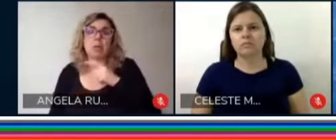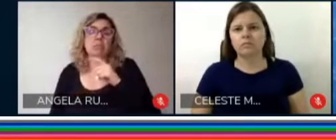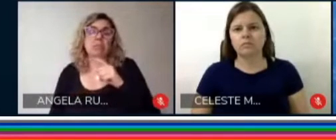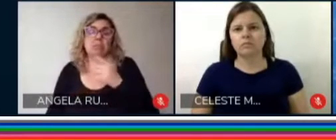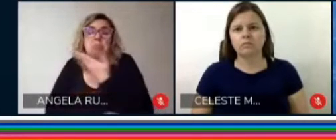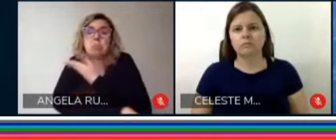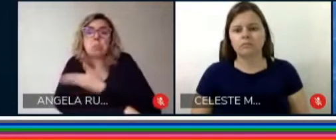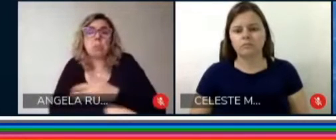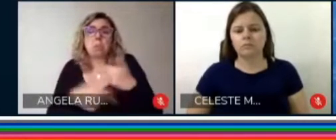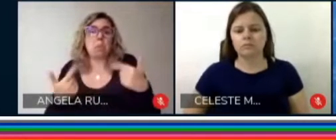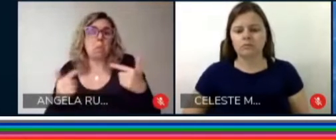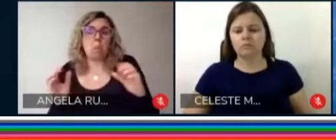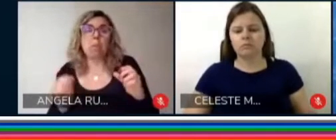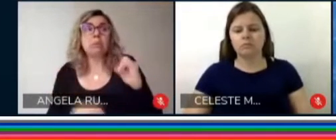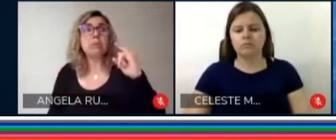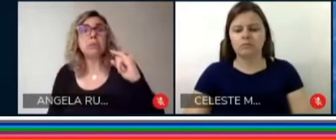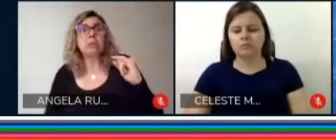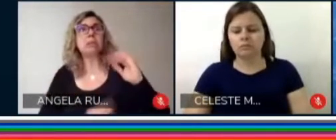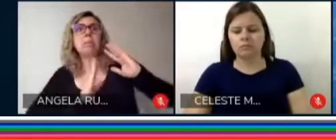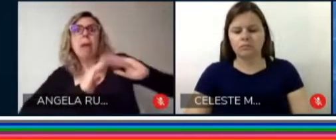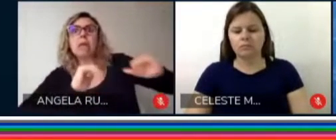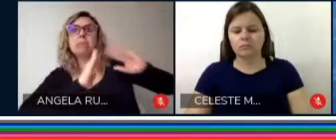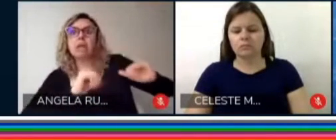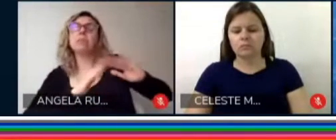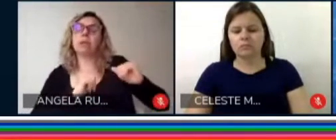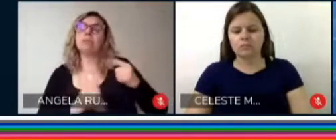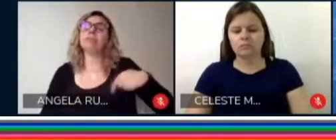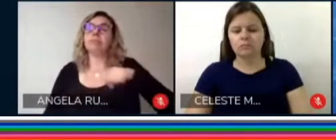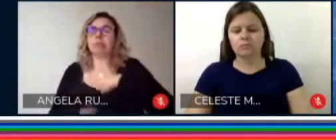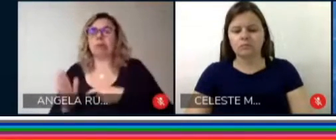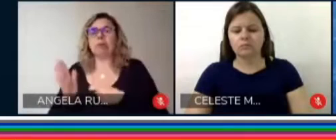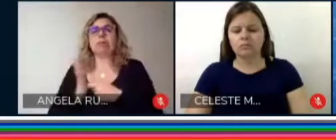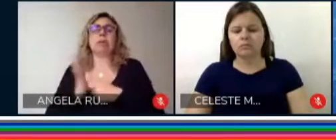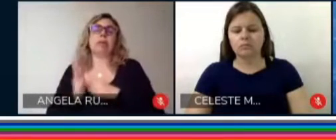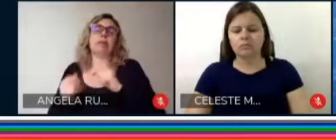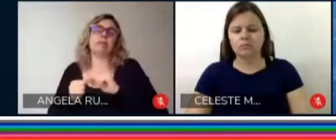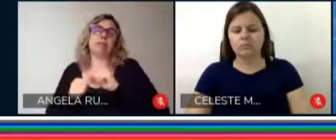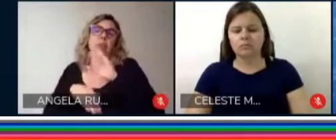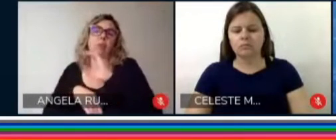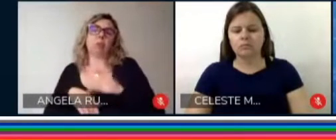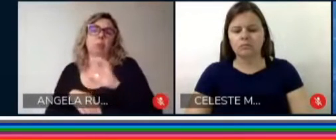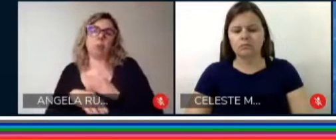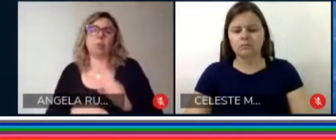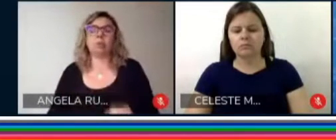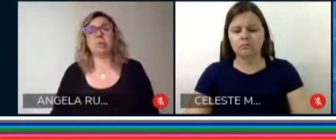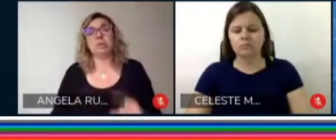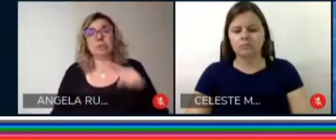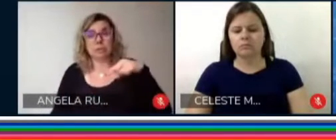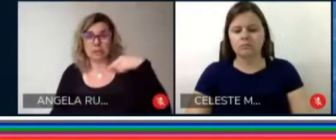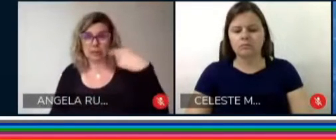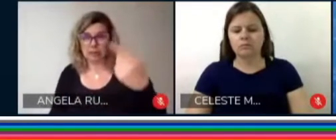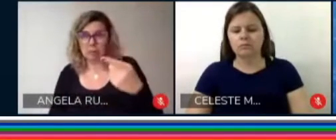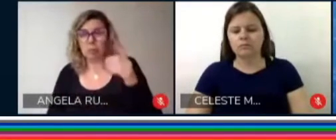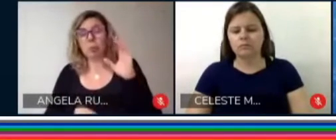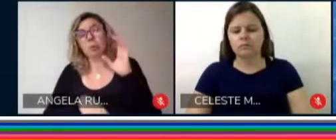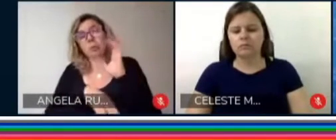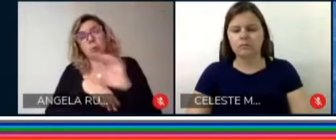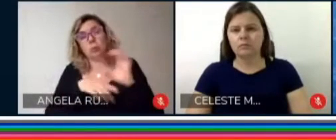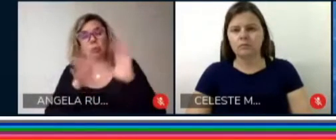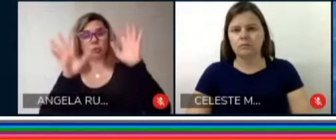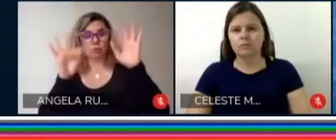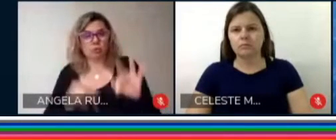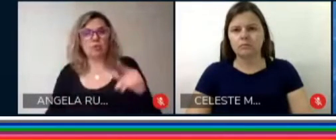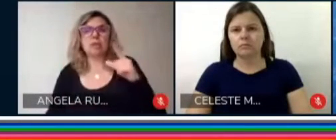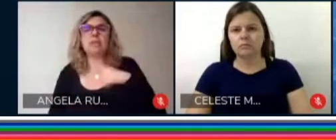trabalha surge em pauta, a gente tenta trabalhar com ela, né? Depois, no final do curso, a Luísa passa o formulário